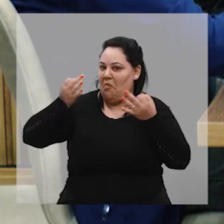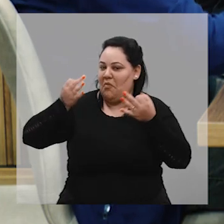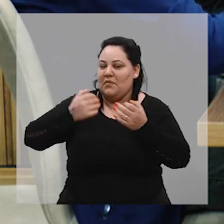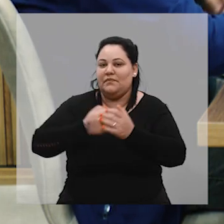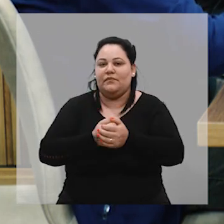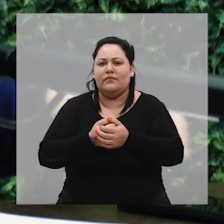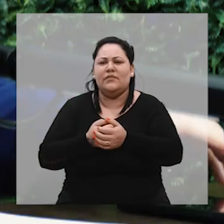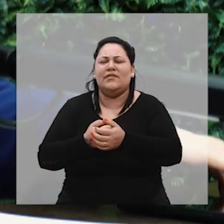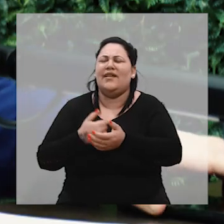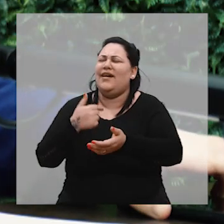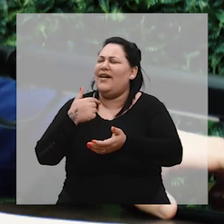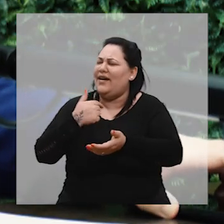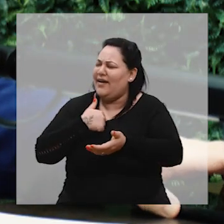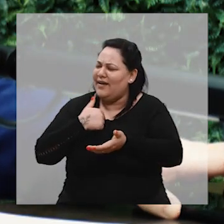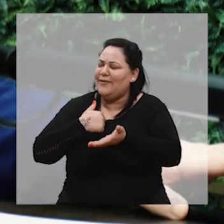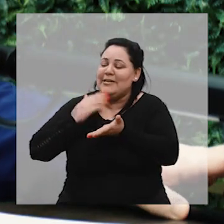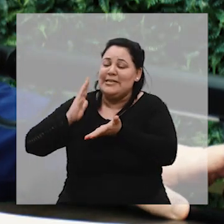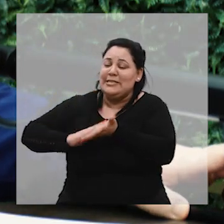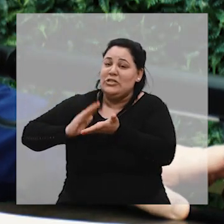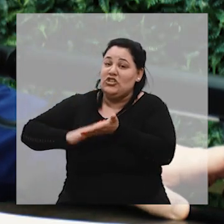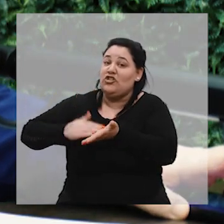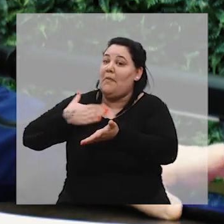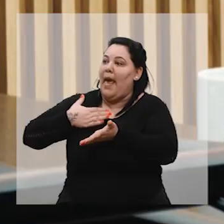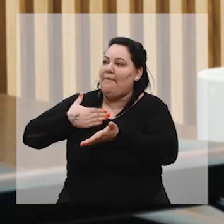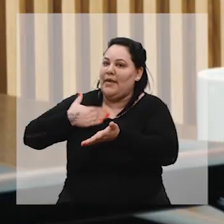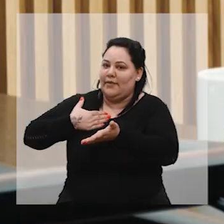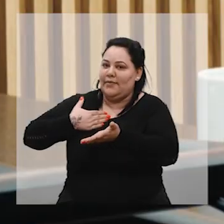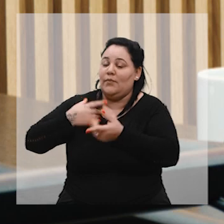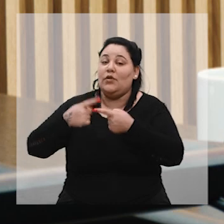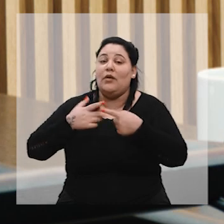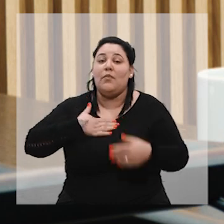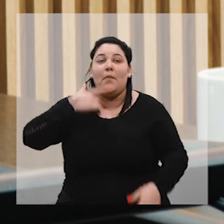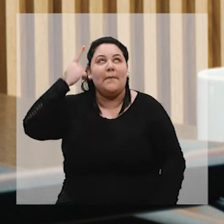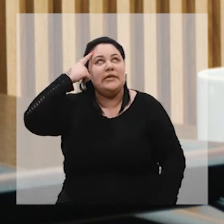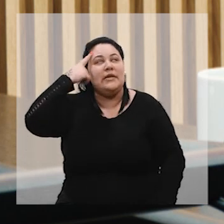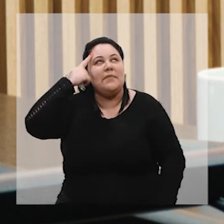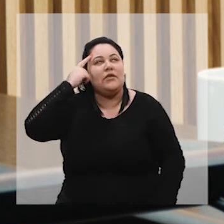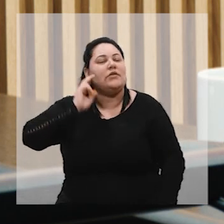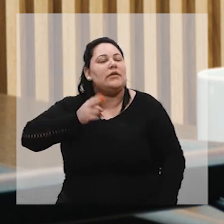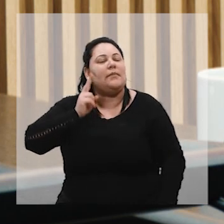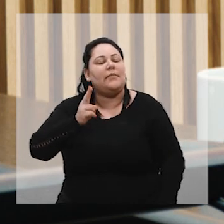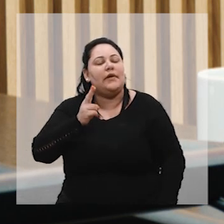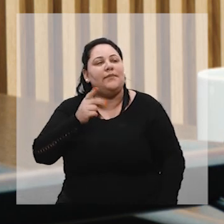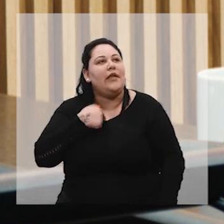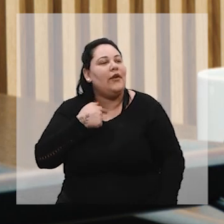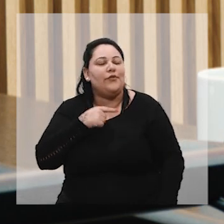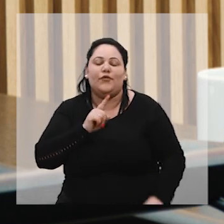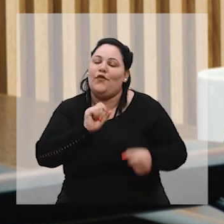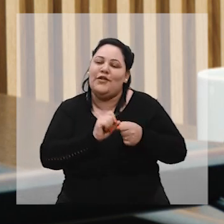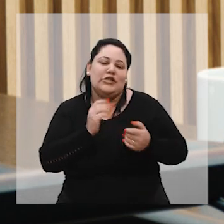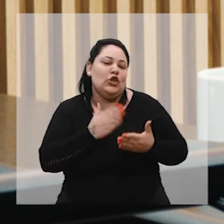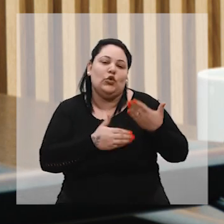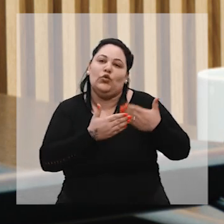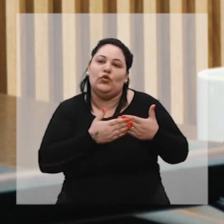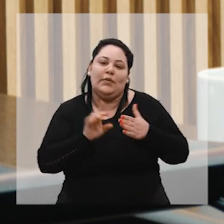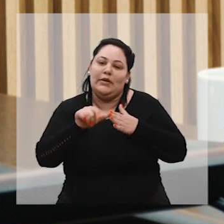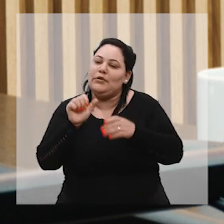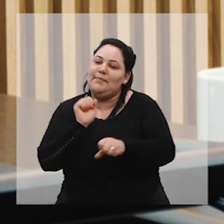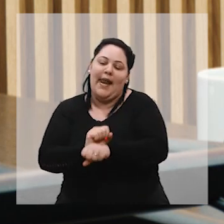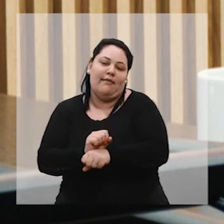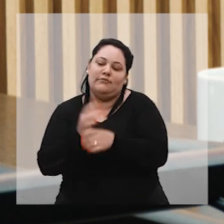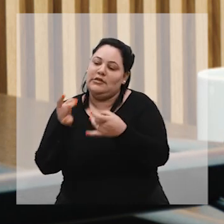e tem que ser sempre, né? Eu me cobro muito, cara. Eu me cobro muito. Meu pensamento é sempre assim, eu não vou fazer tudo que eu